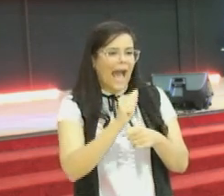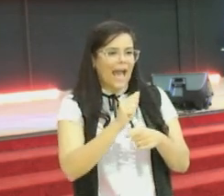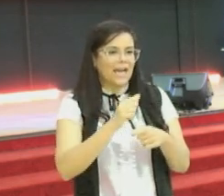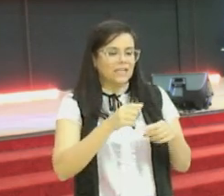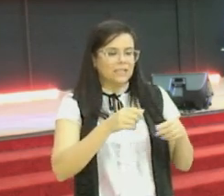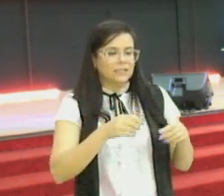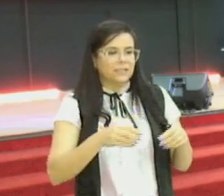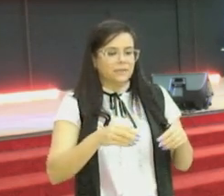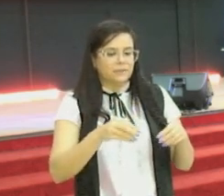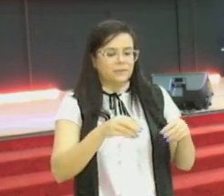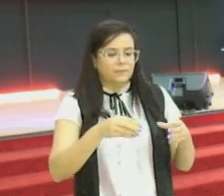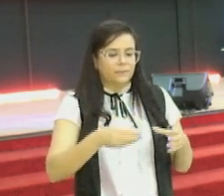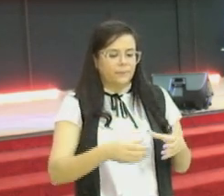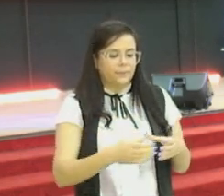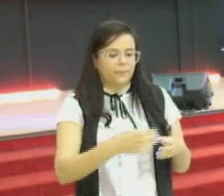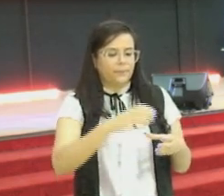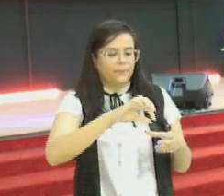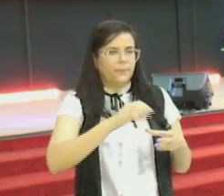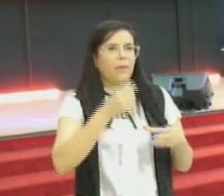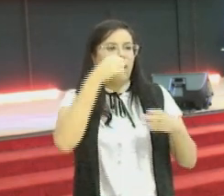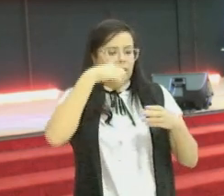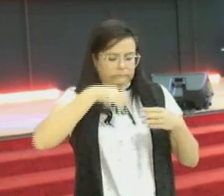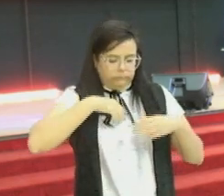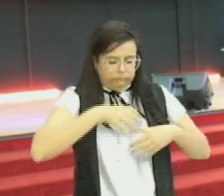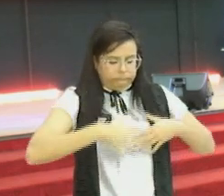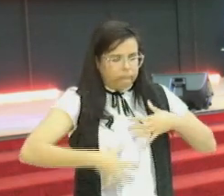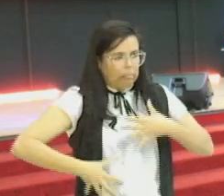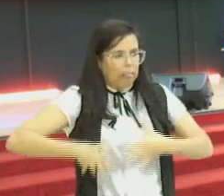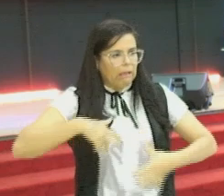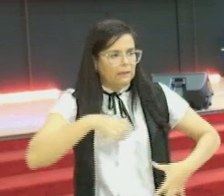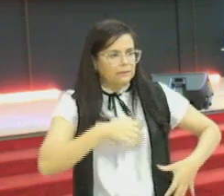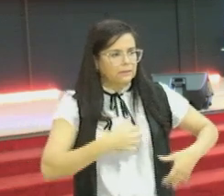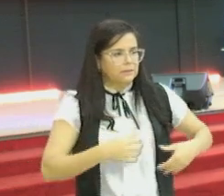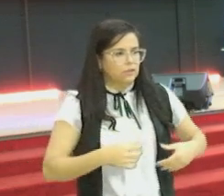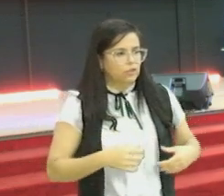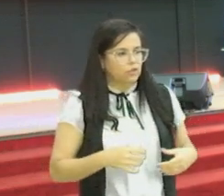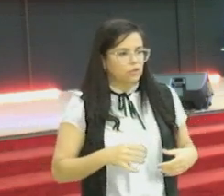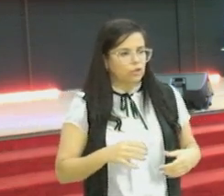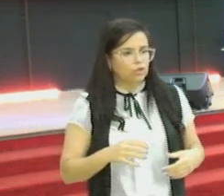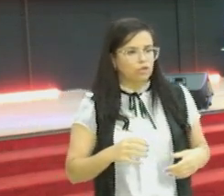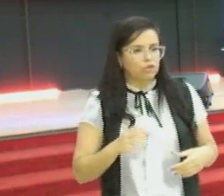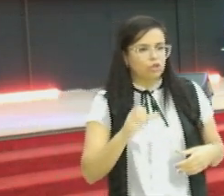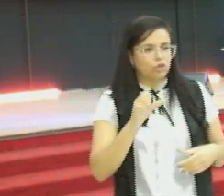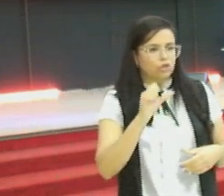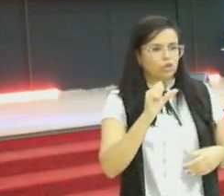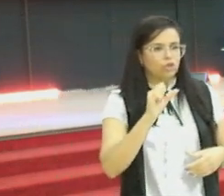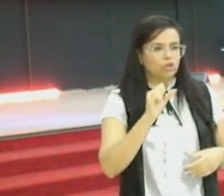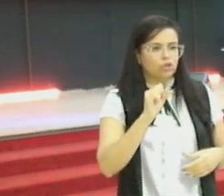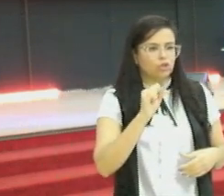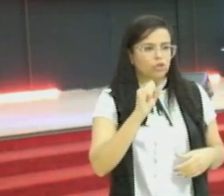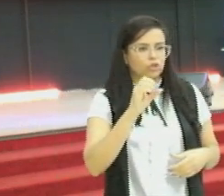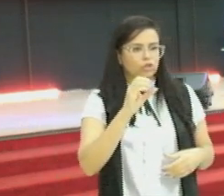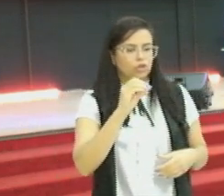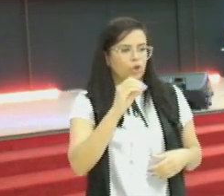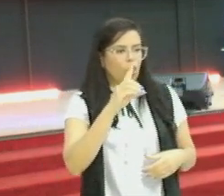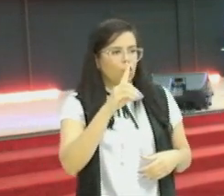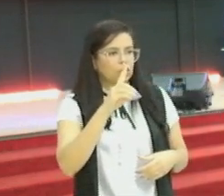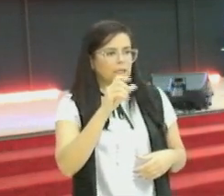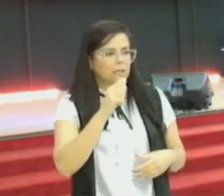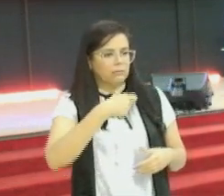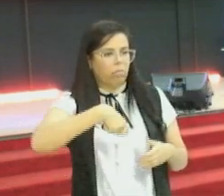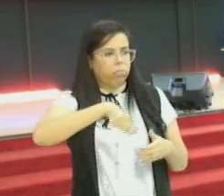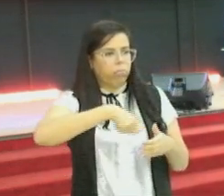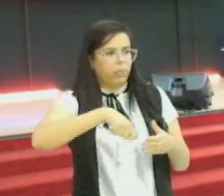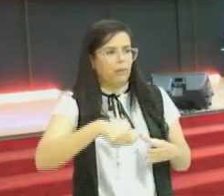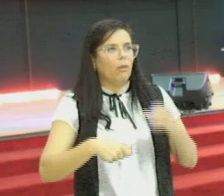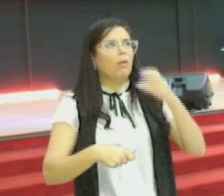médico começou a fazer cirurgias em Doralice. E depois de vários meses de várias cirurgias,